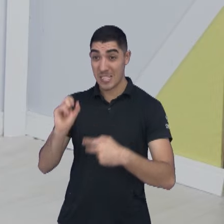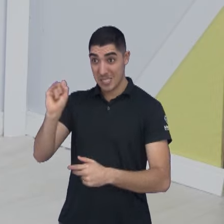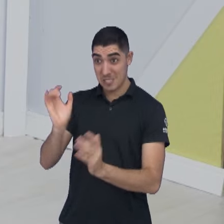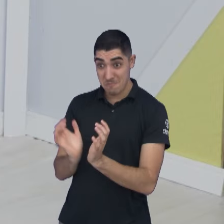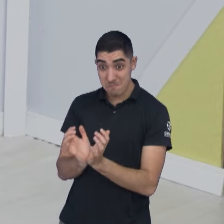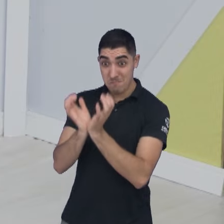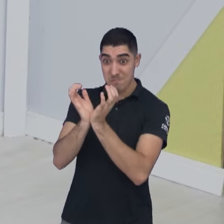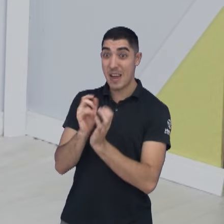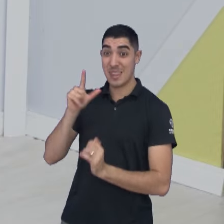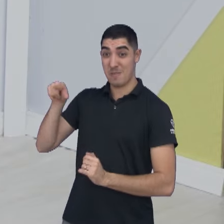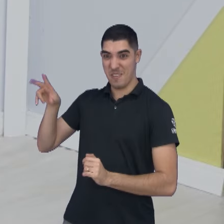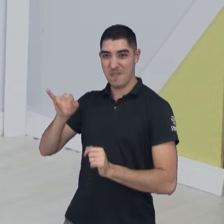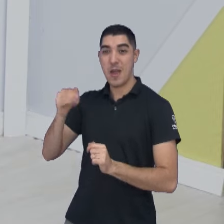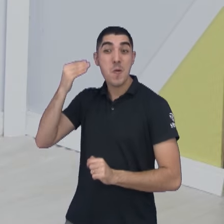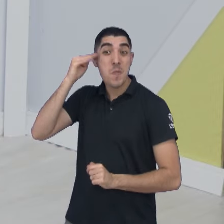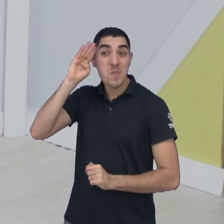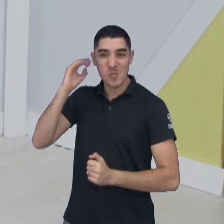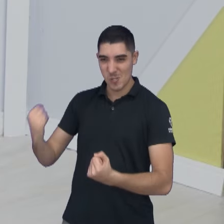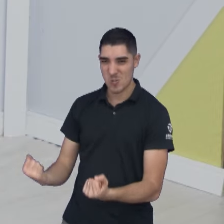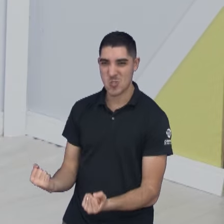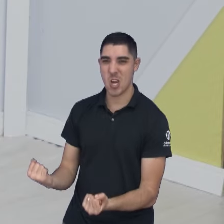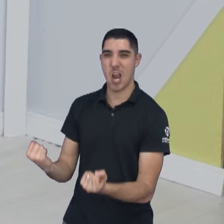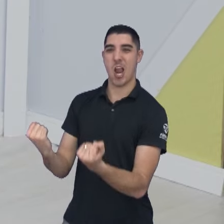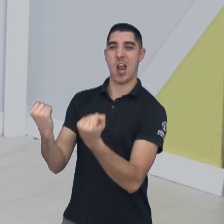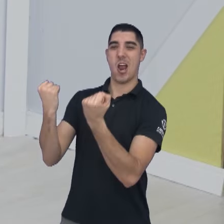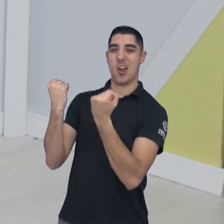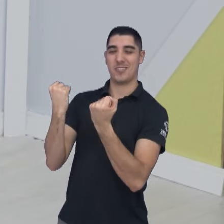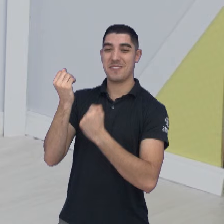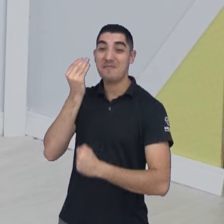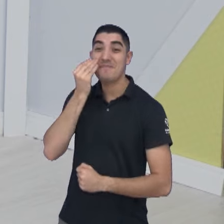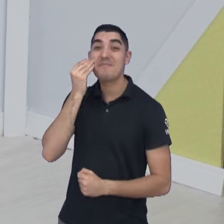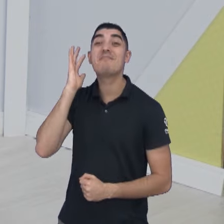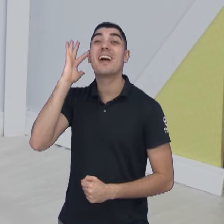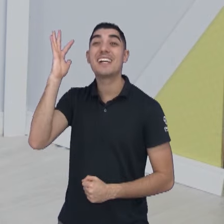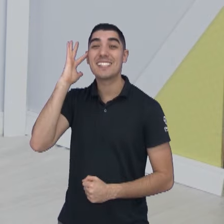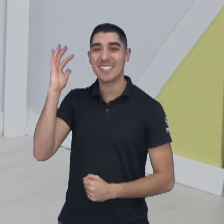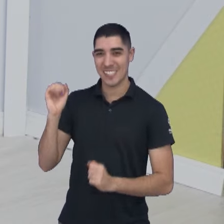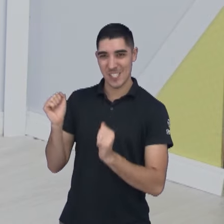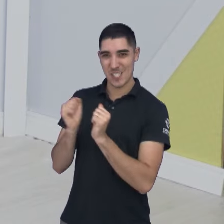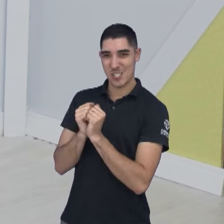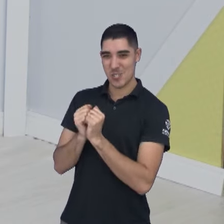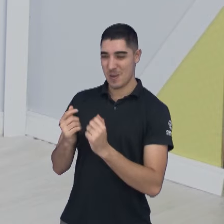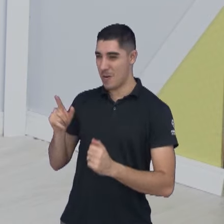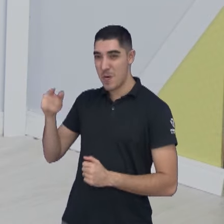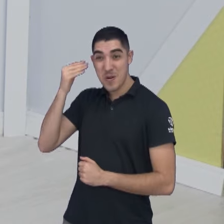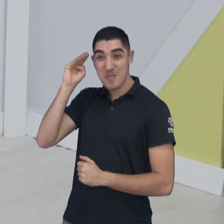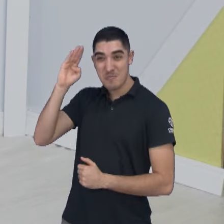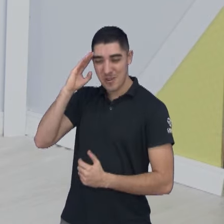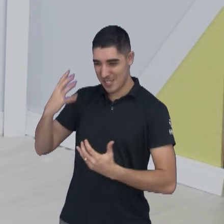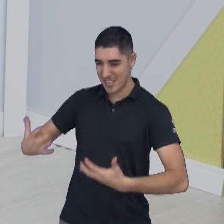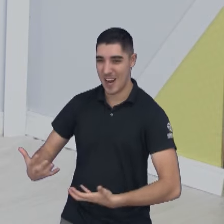levantar o Brunão aqui no braço. Quer só ver. Vai ser, imagina os dois aqui no estúdio levantando o Brunão no braço, vai ser legal pra caramba.